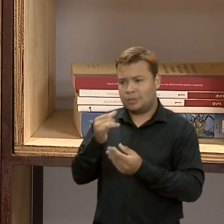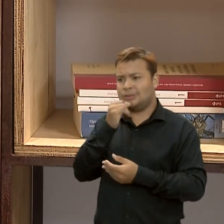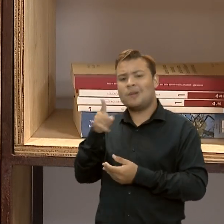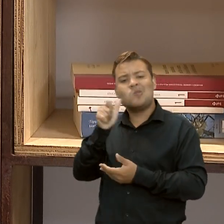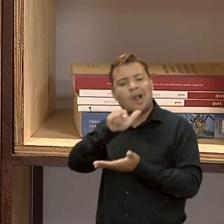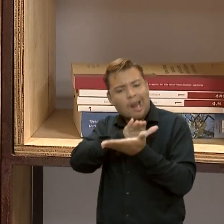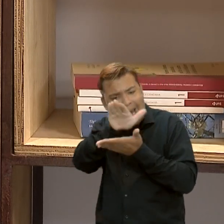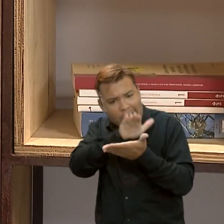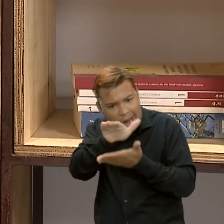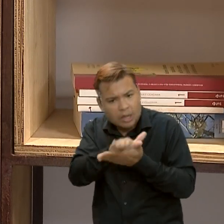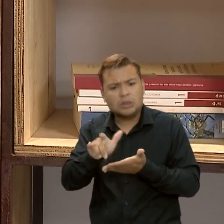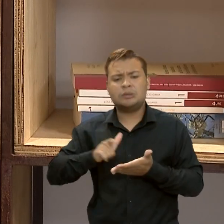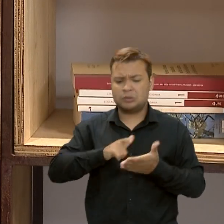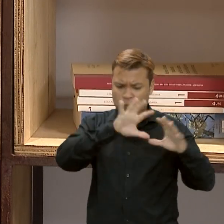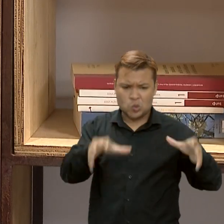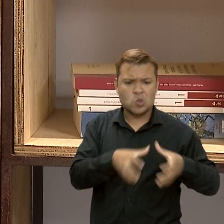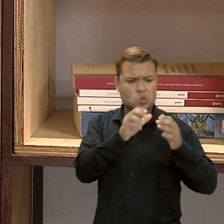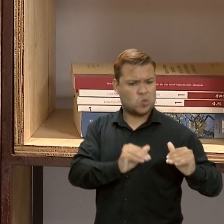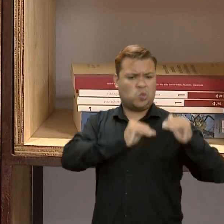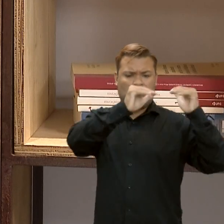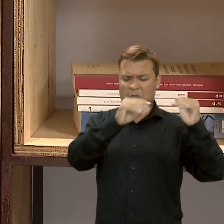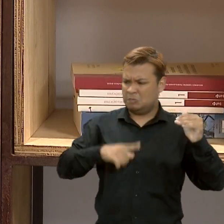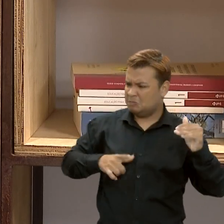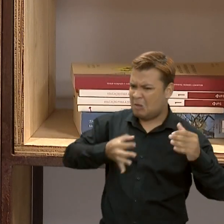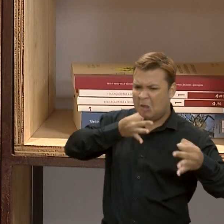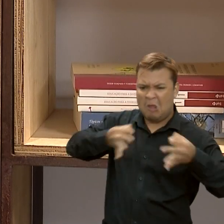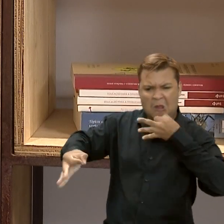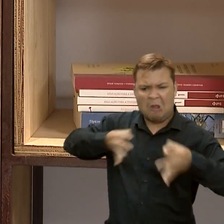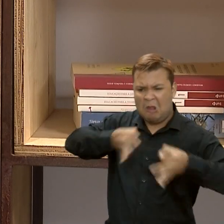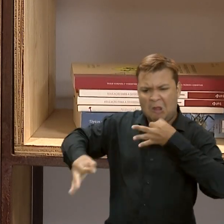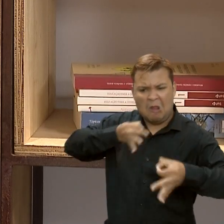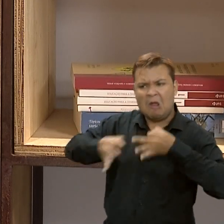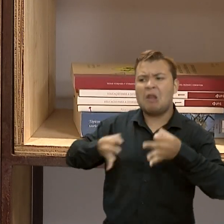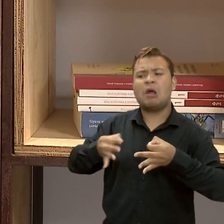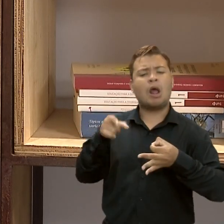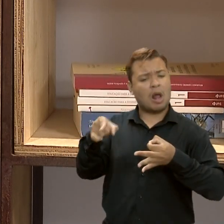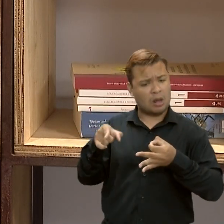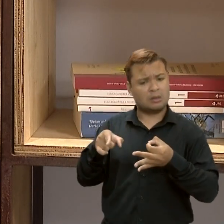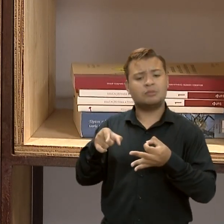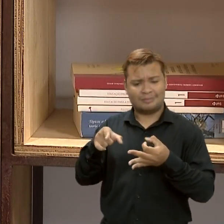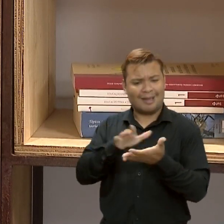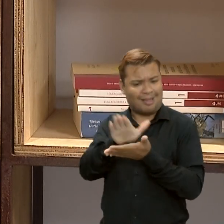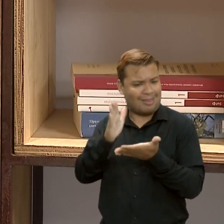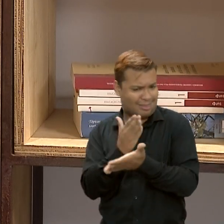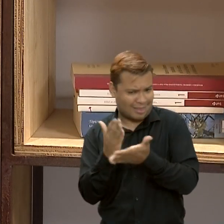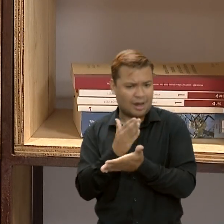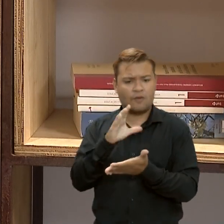ela tem uma crítica que coloca a obra dela, o Coroa de Lírios, no